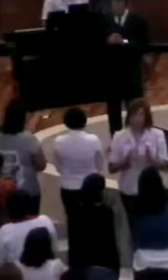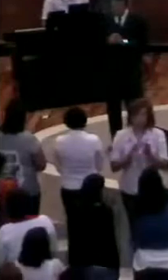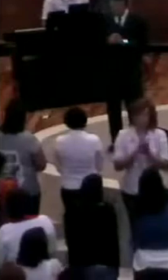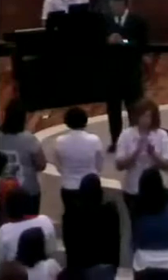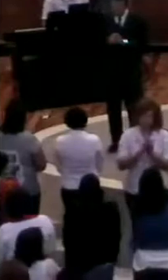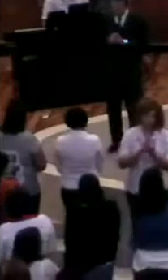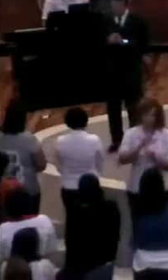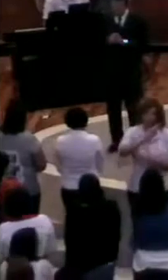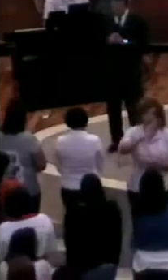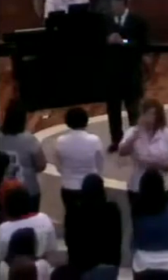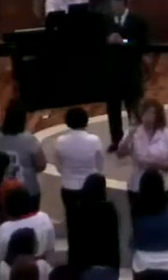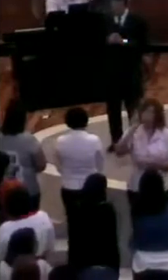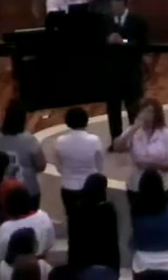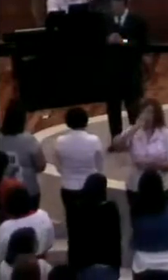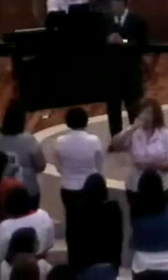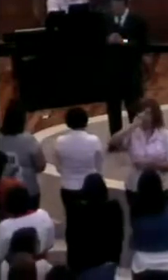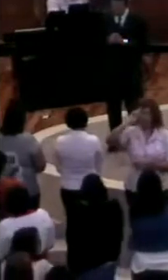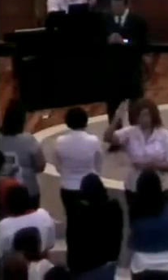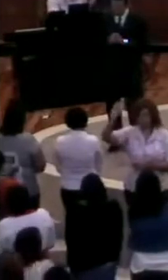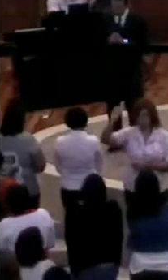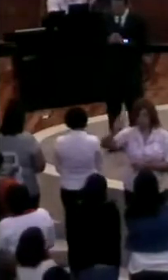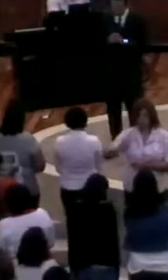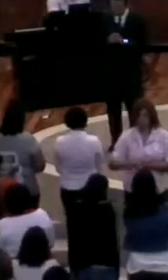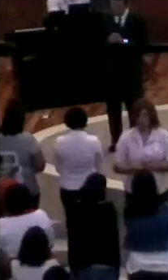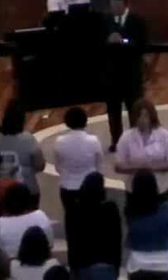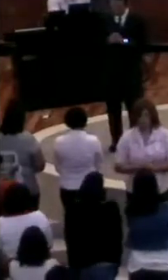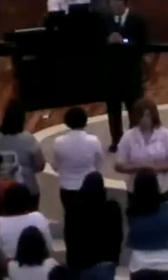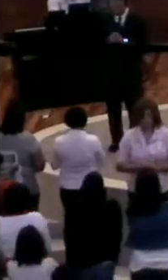Louvado seja o nome do nosso Deus.